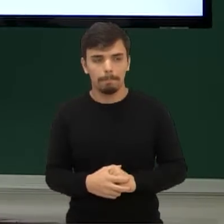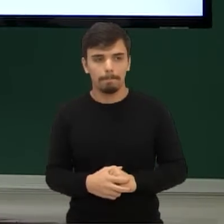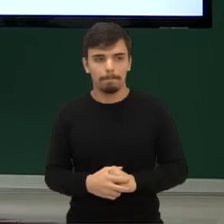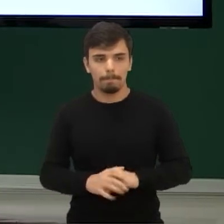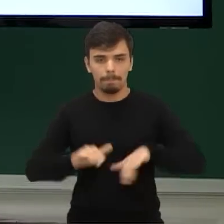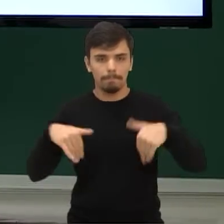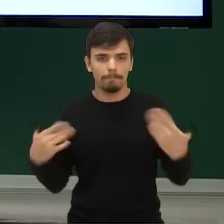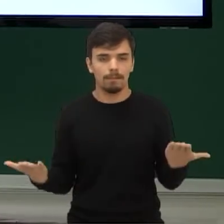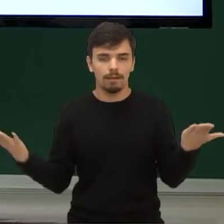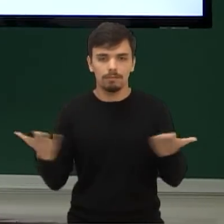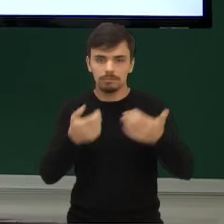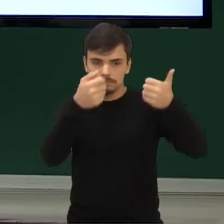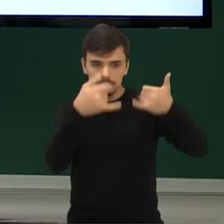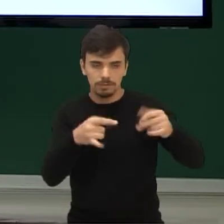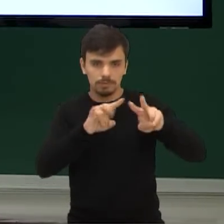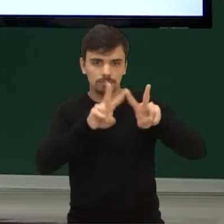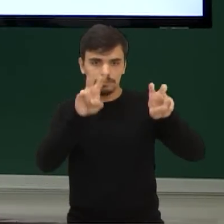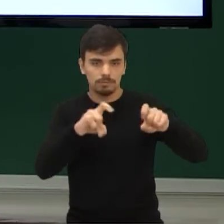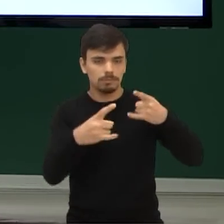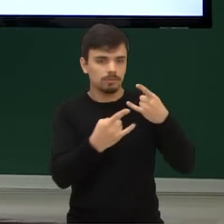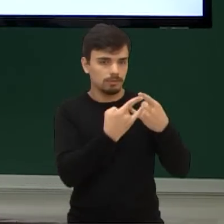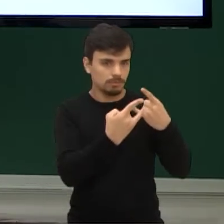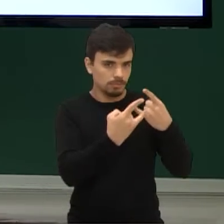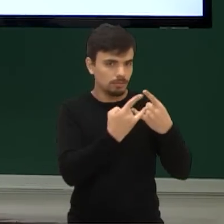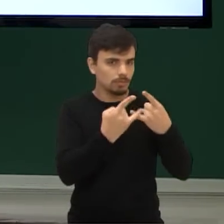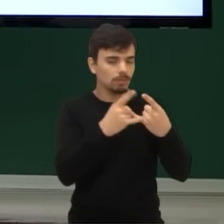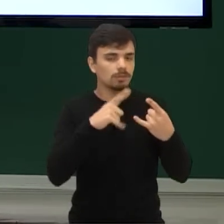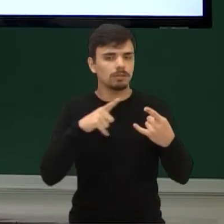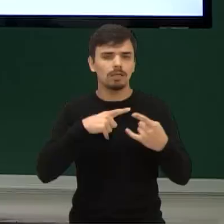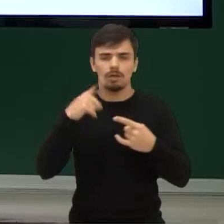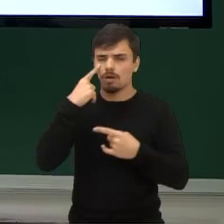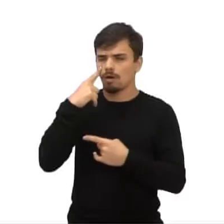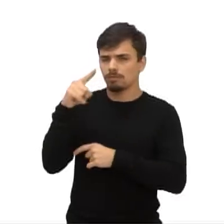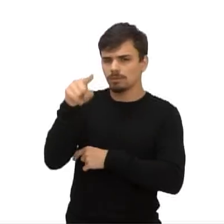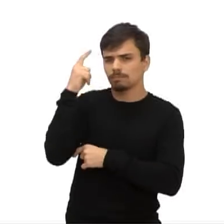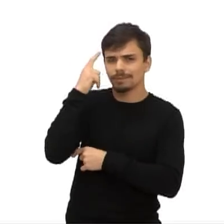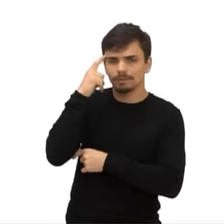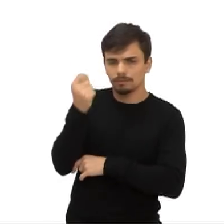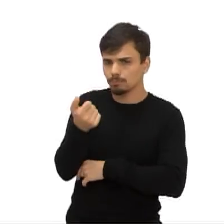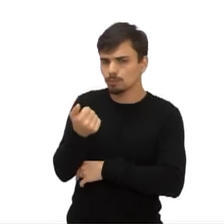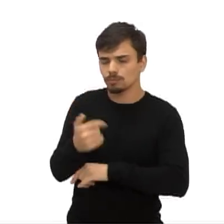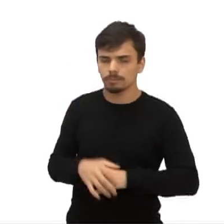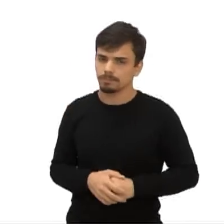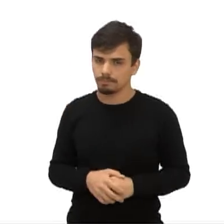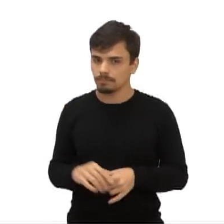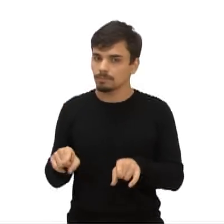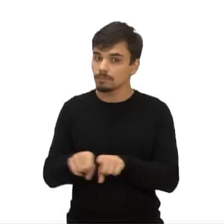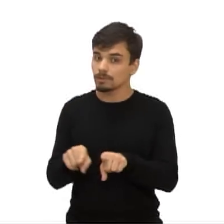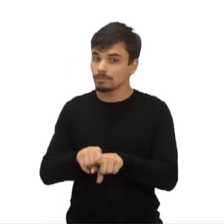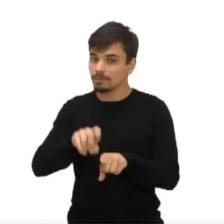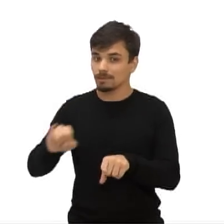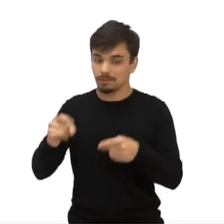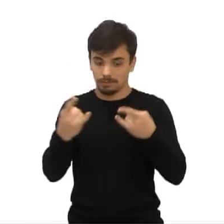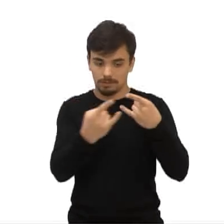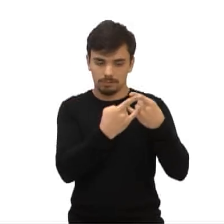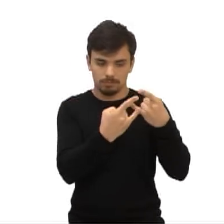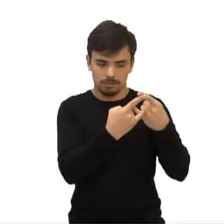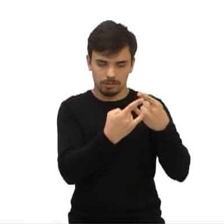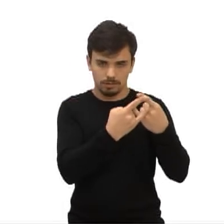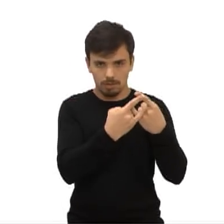E falando de camisinha, temos uma questão aqui para você pensar um pouquinho. Olha só, embora a camisinha